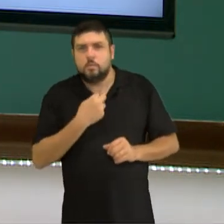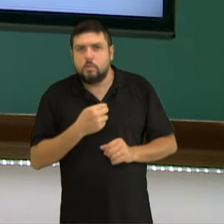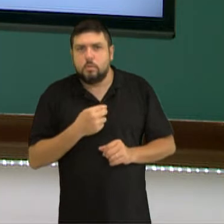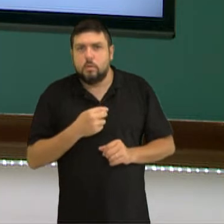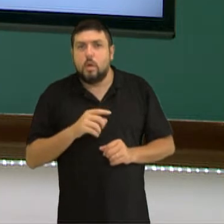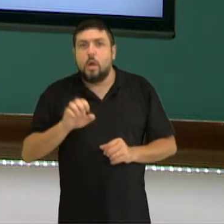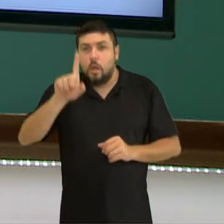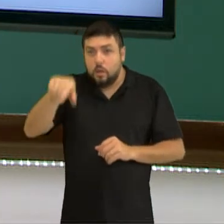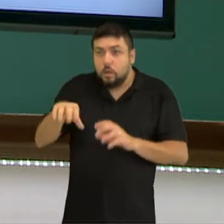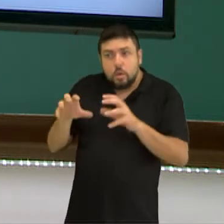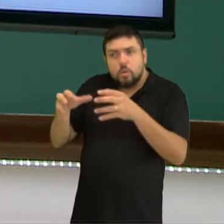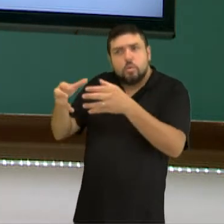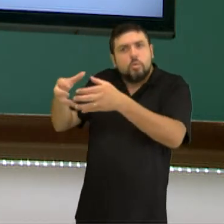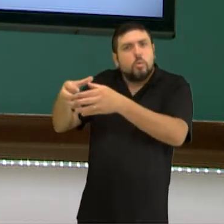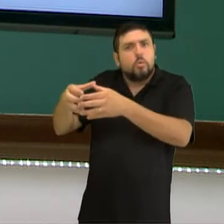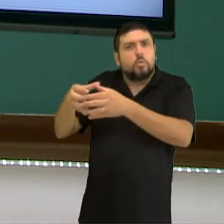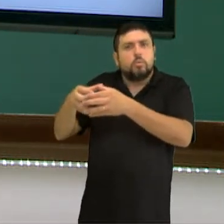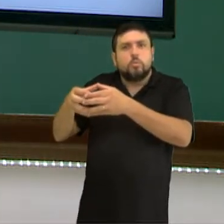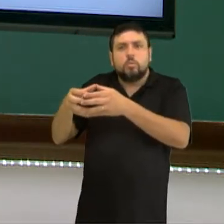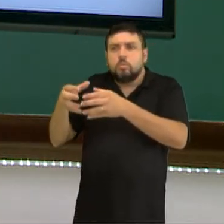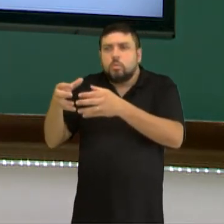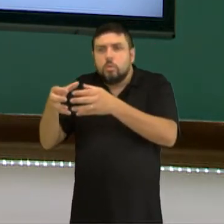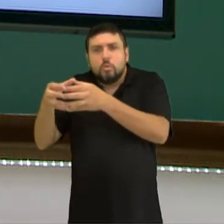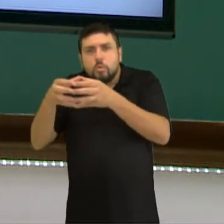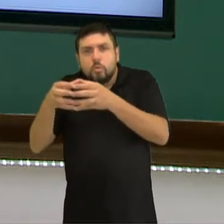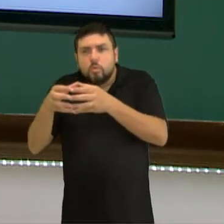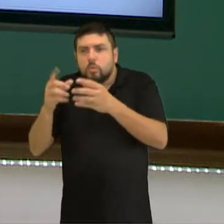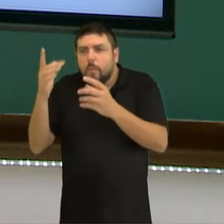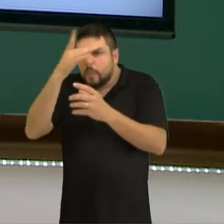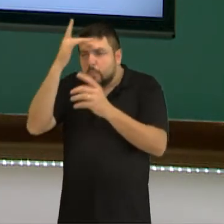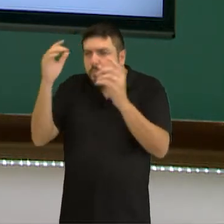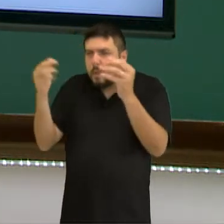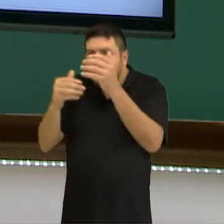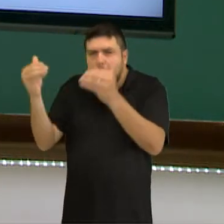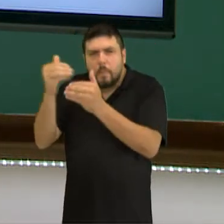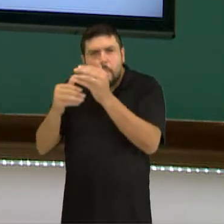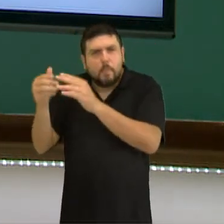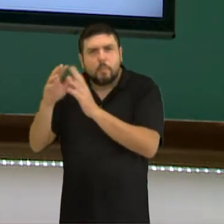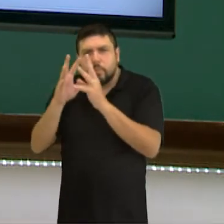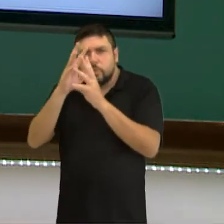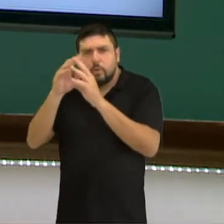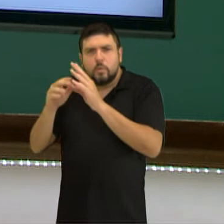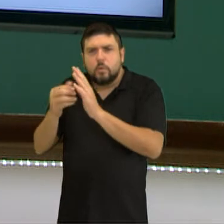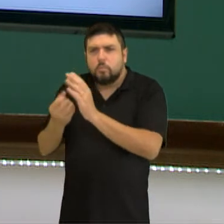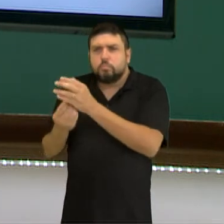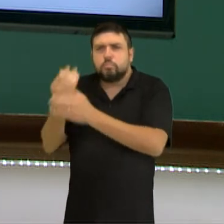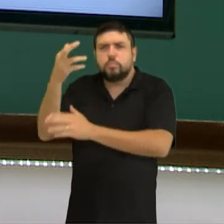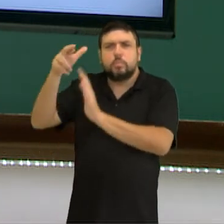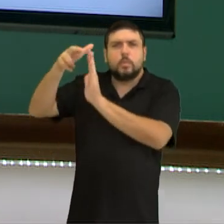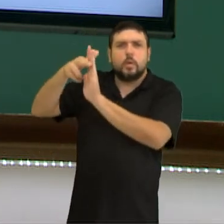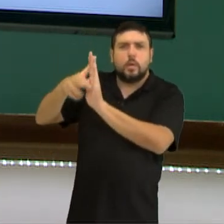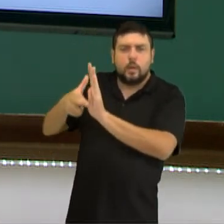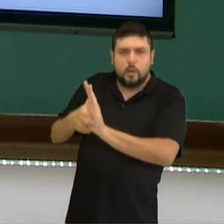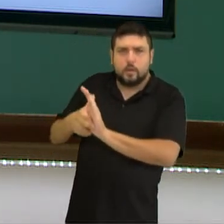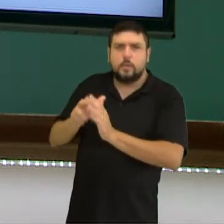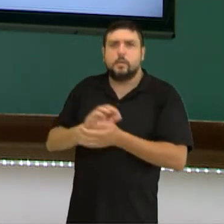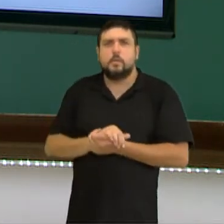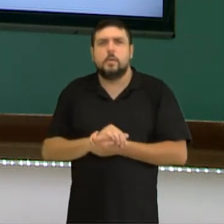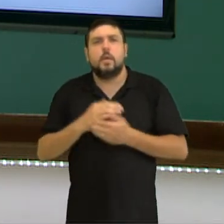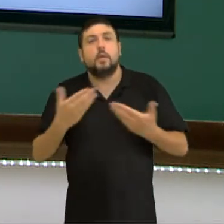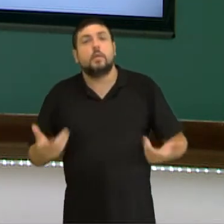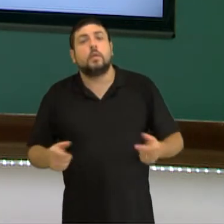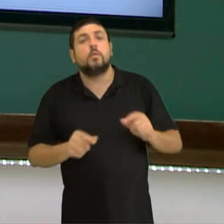com outras pessoas. Mas sozinho você não cria regras de moral. E surge a partir dessas regras, desses valores, das